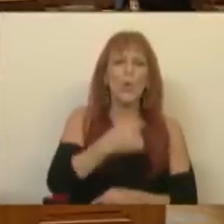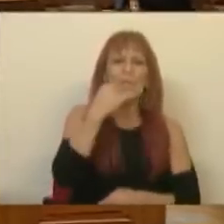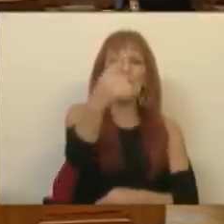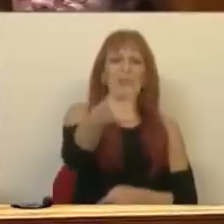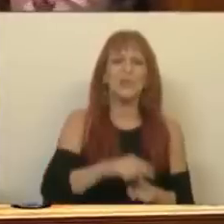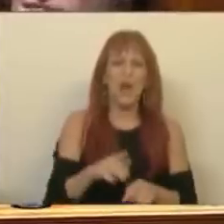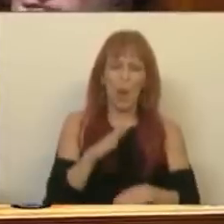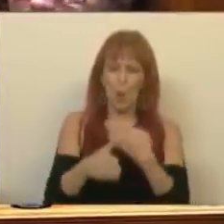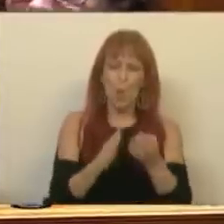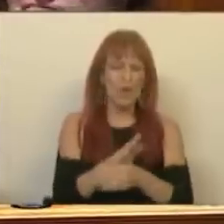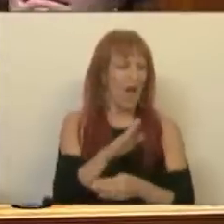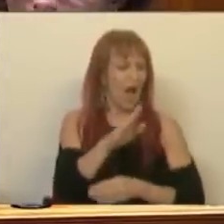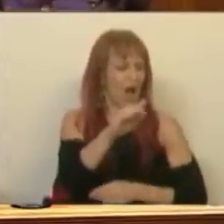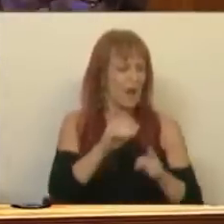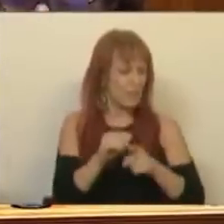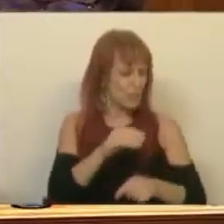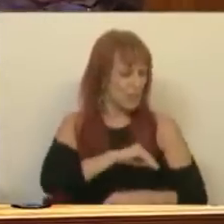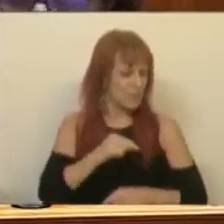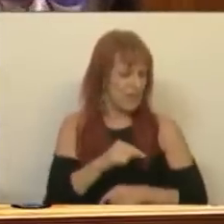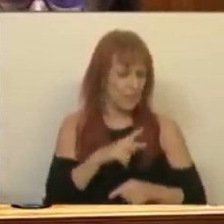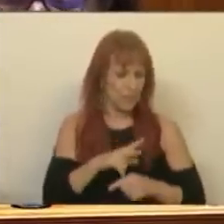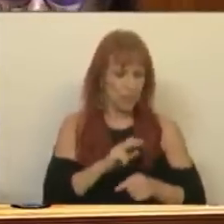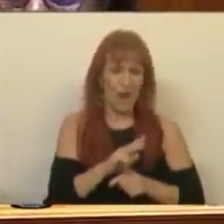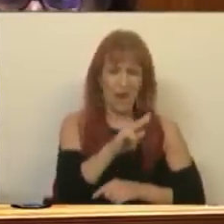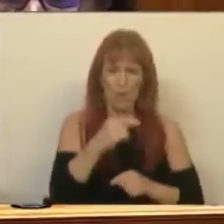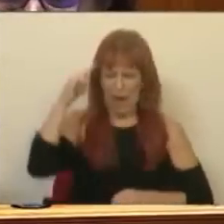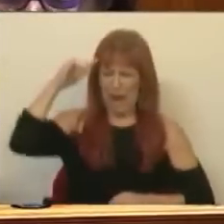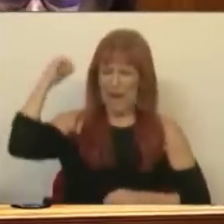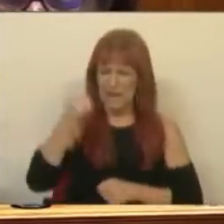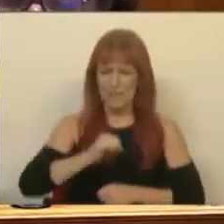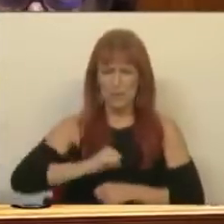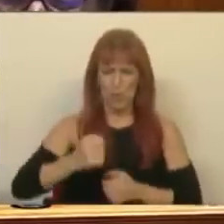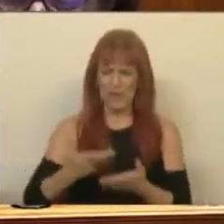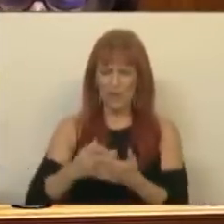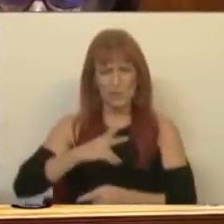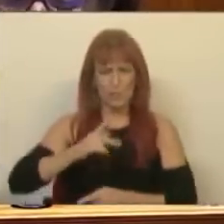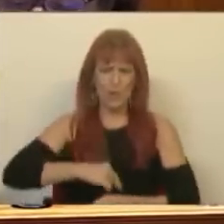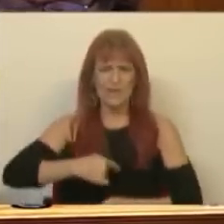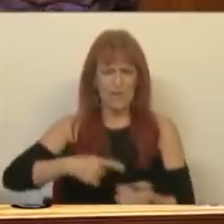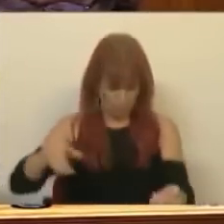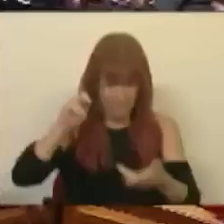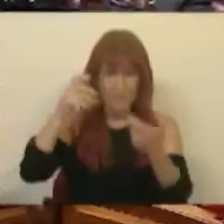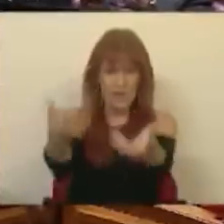dizer que continuar a aumentar o salário mínimo nacional era criminoso para economia portuguesa